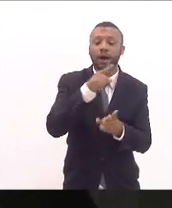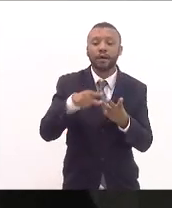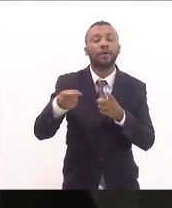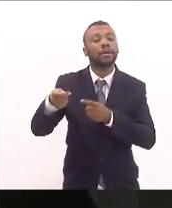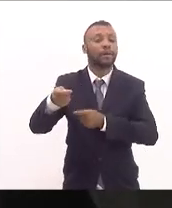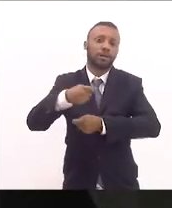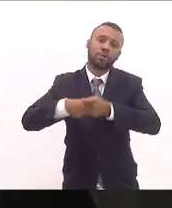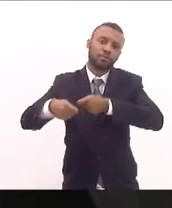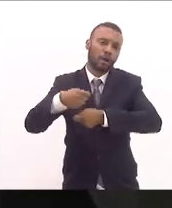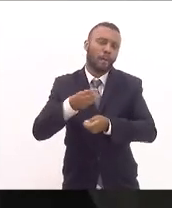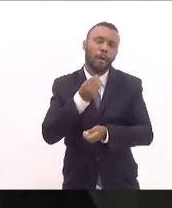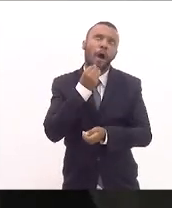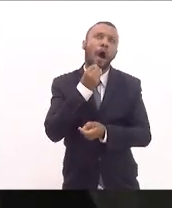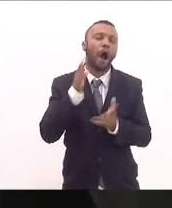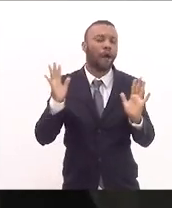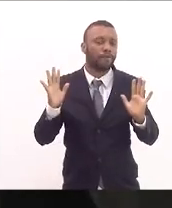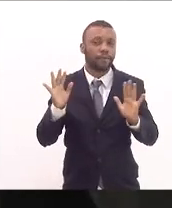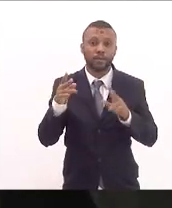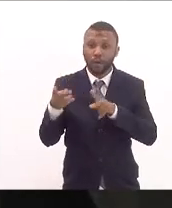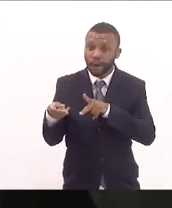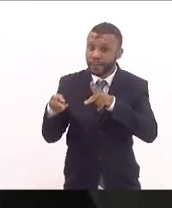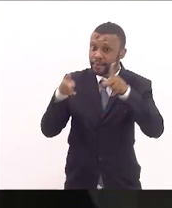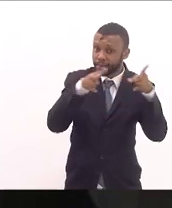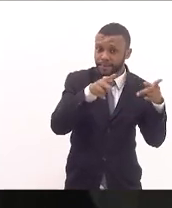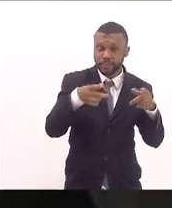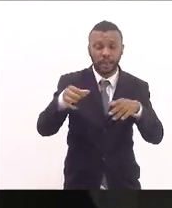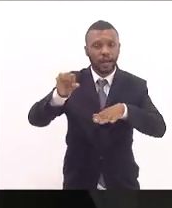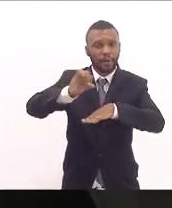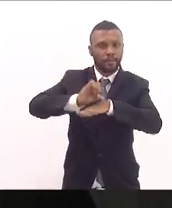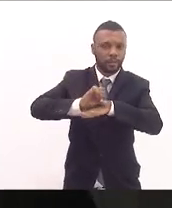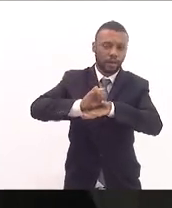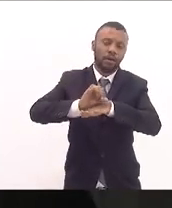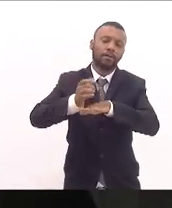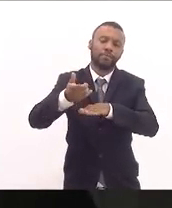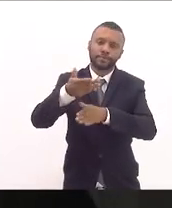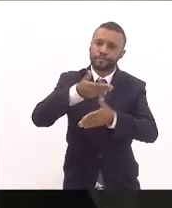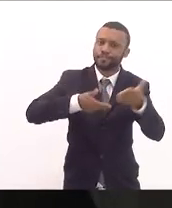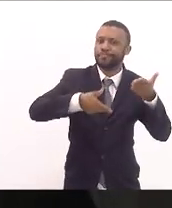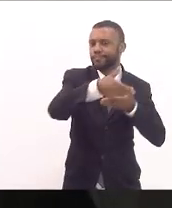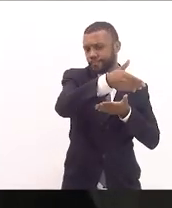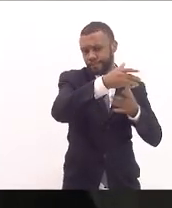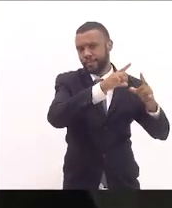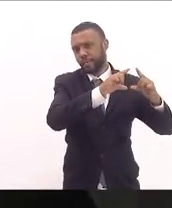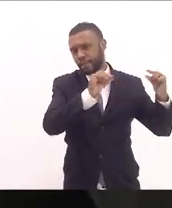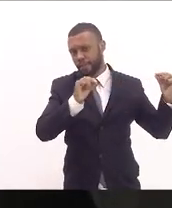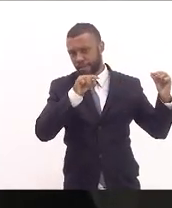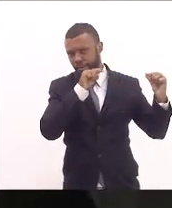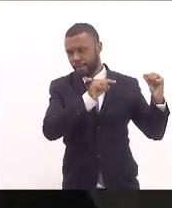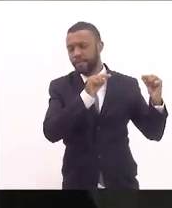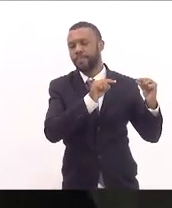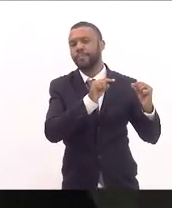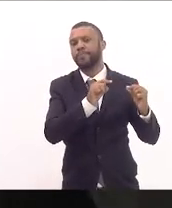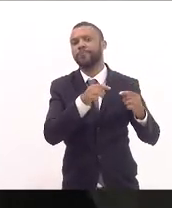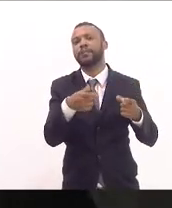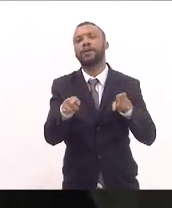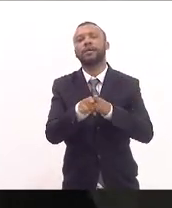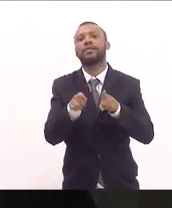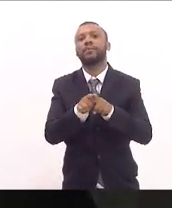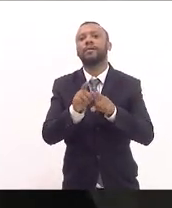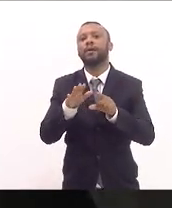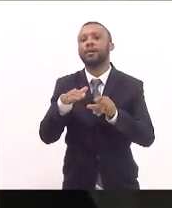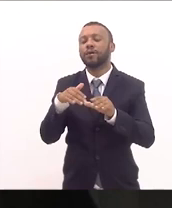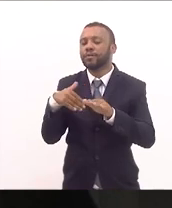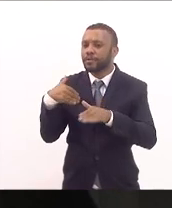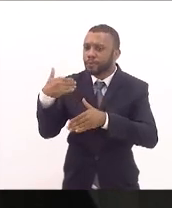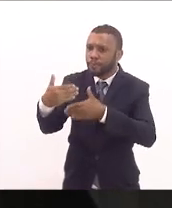evidentemente então a transferência da capital por outro lado é a questão da do processo de